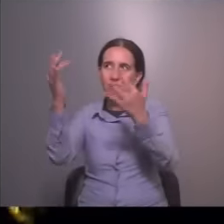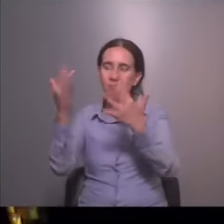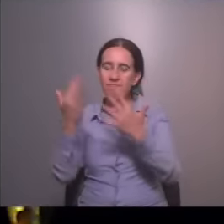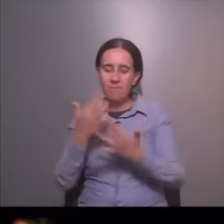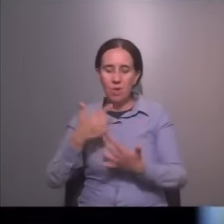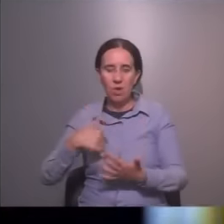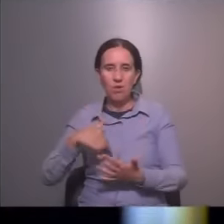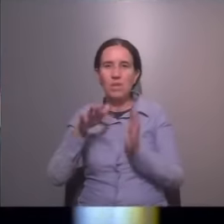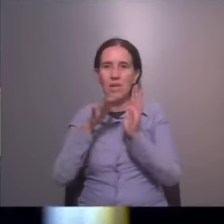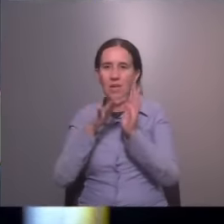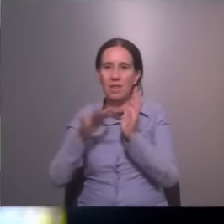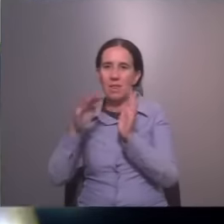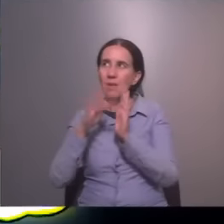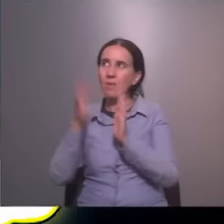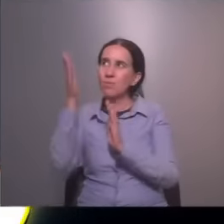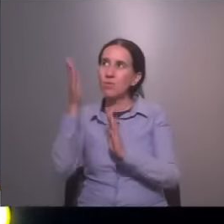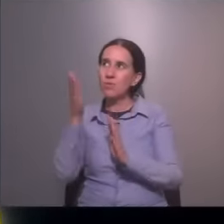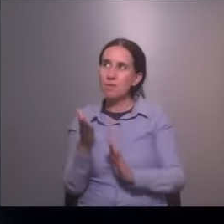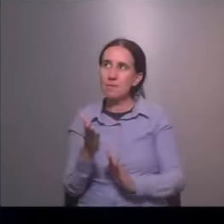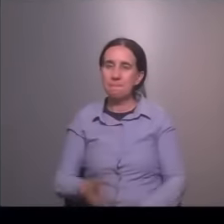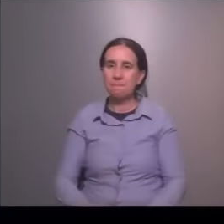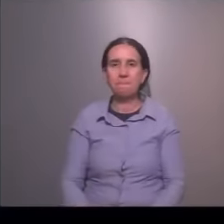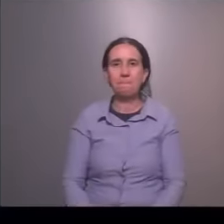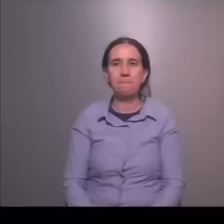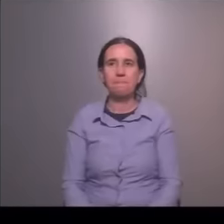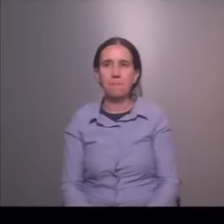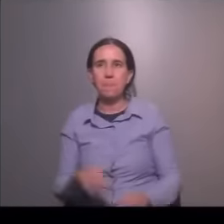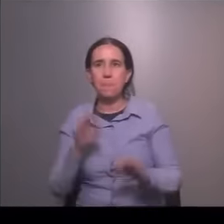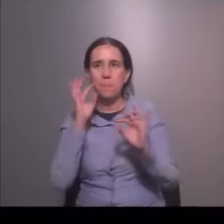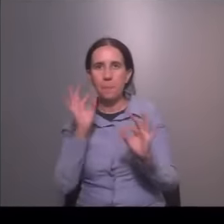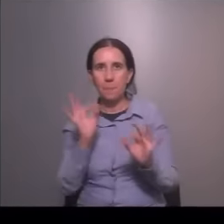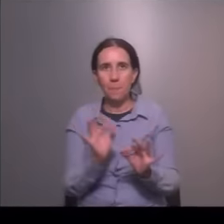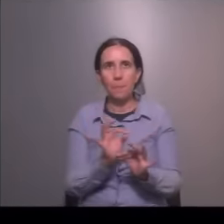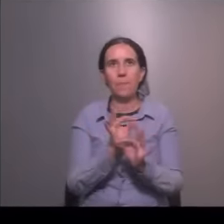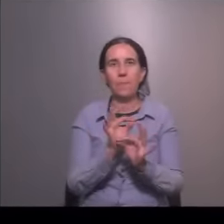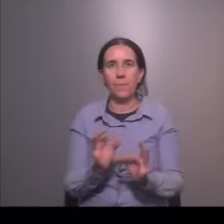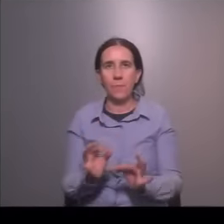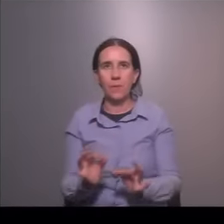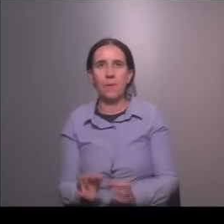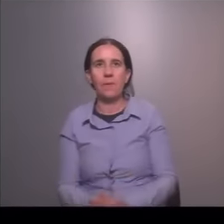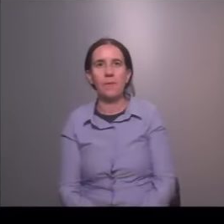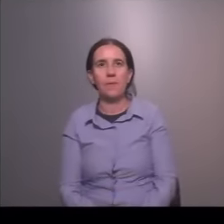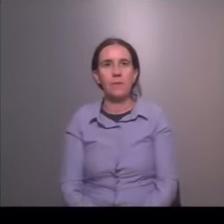Confiantes no Teu amor de Mãe e na Tua poderosa intercessão, te cantamos.